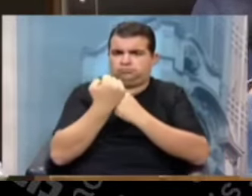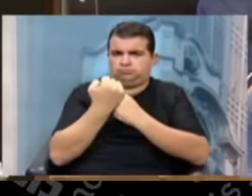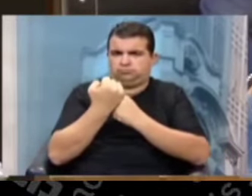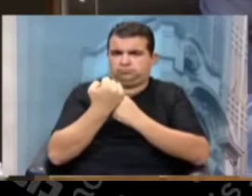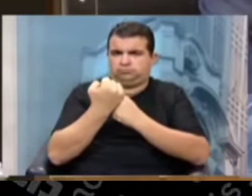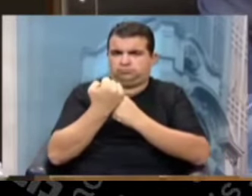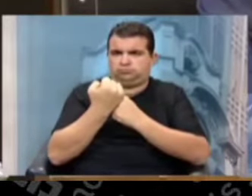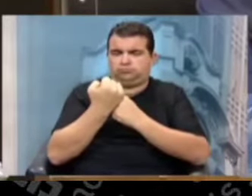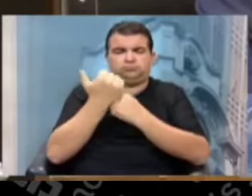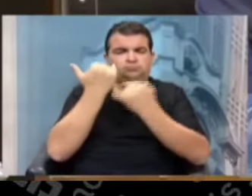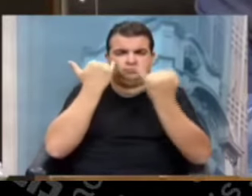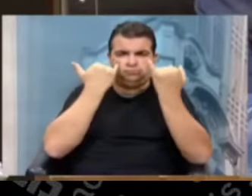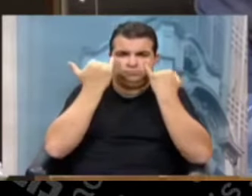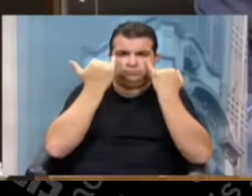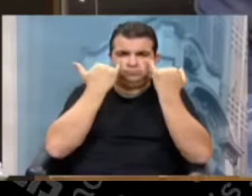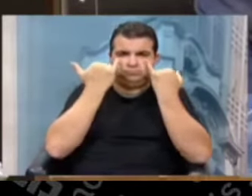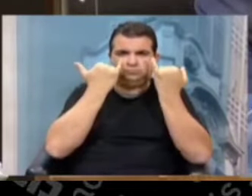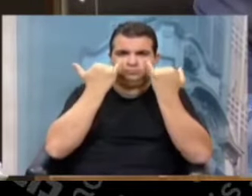Os dados